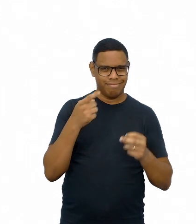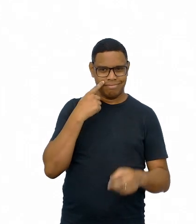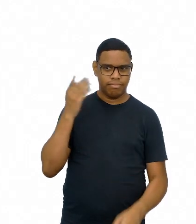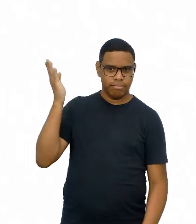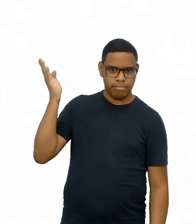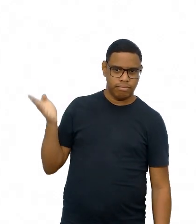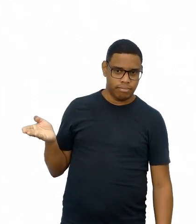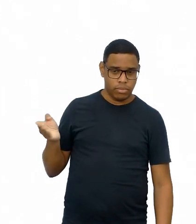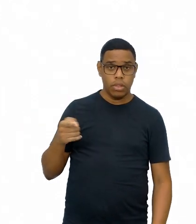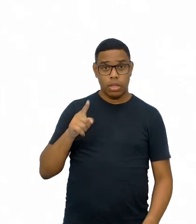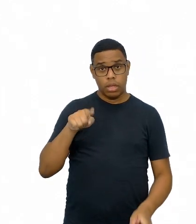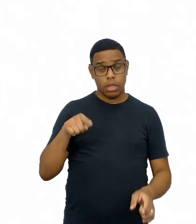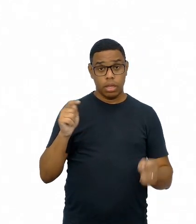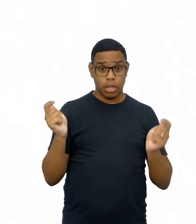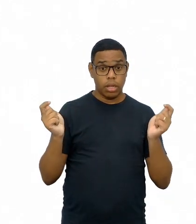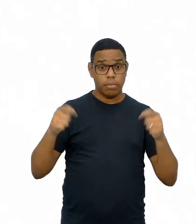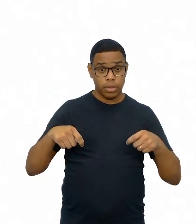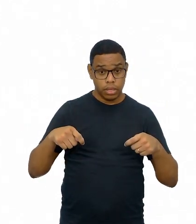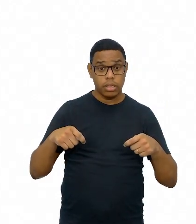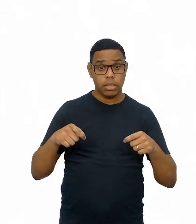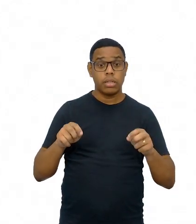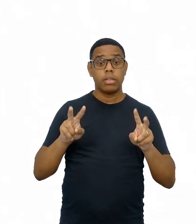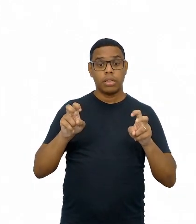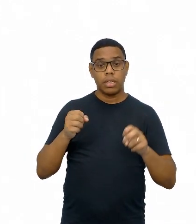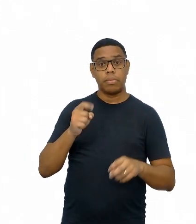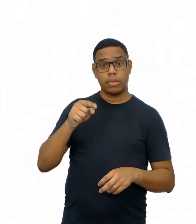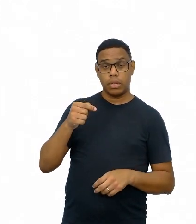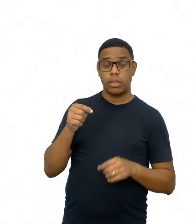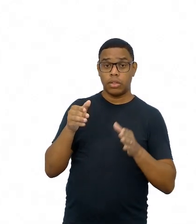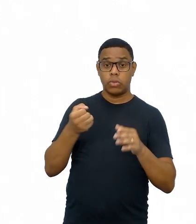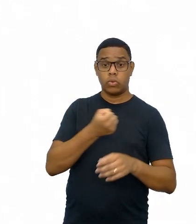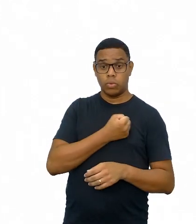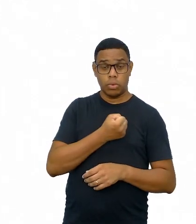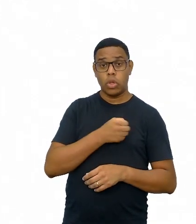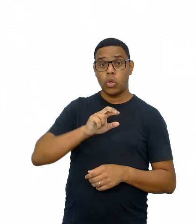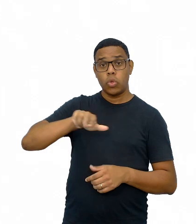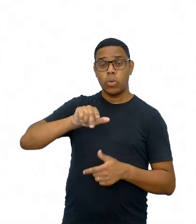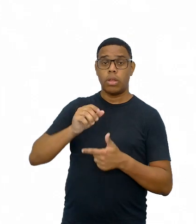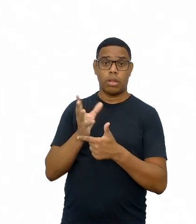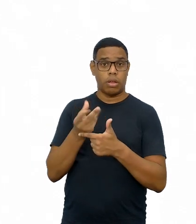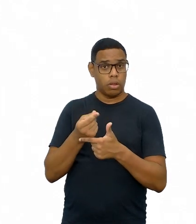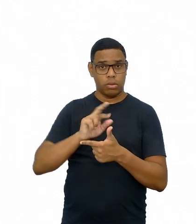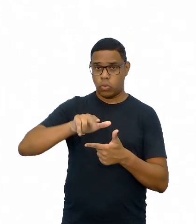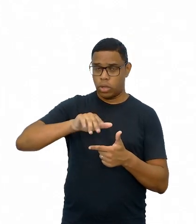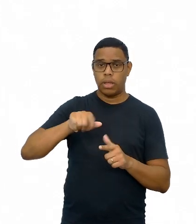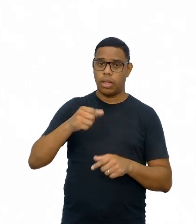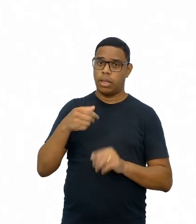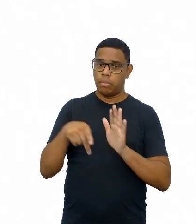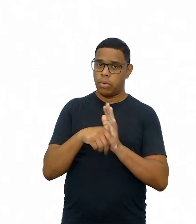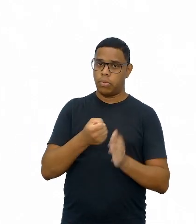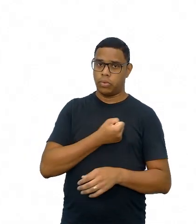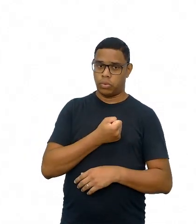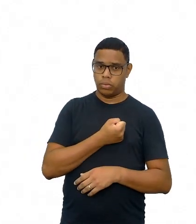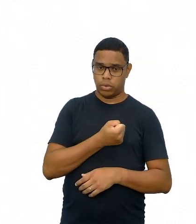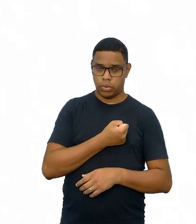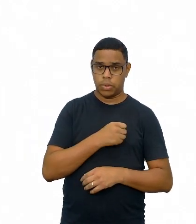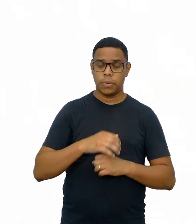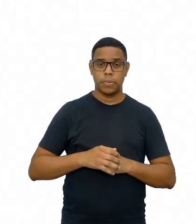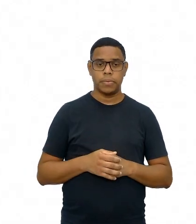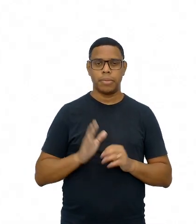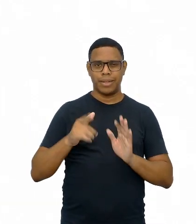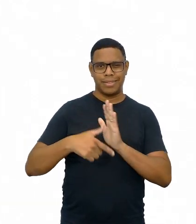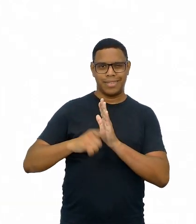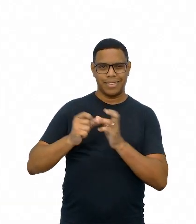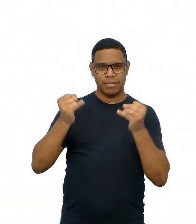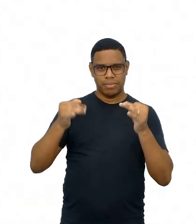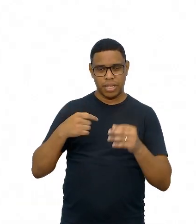uma habilidade da unidade temática de números, não é de álgebra, né? Mas como já, né, mencionamos aqui, que